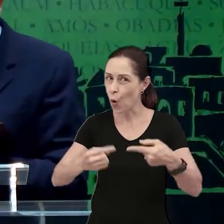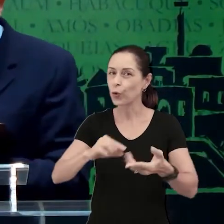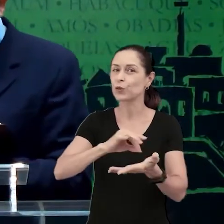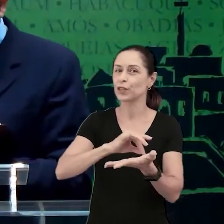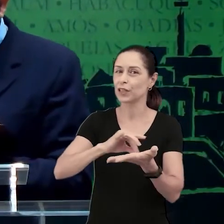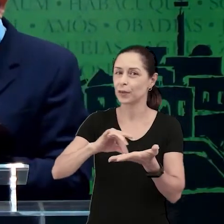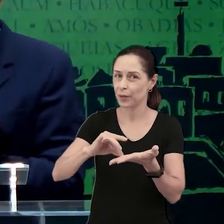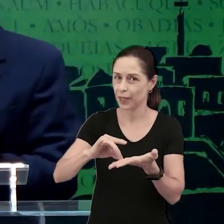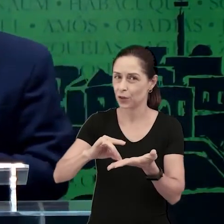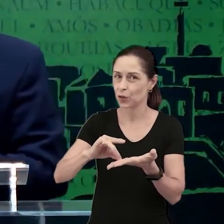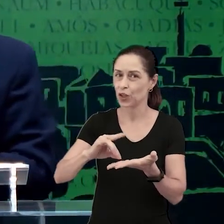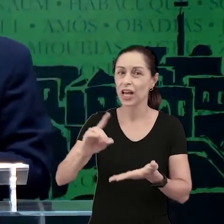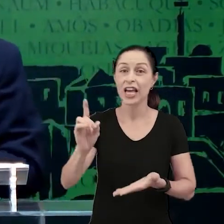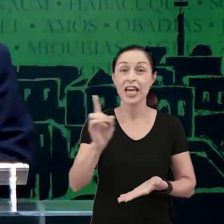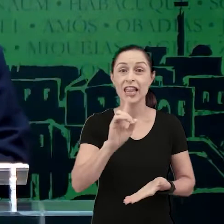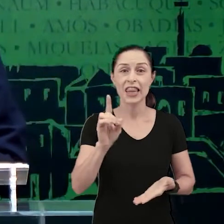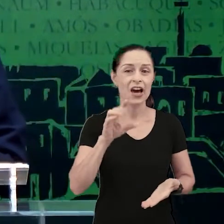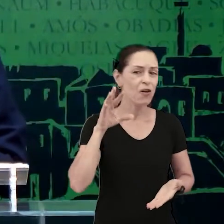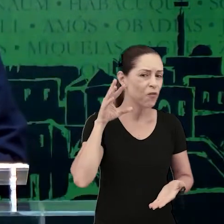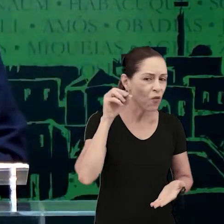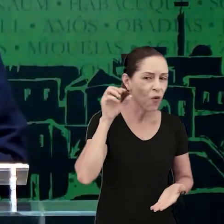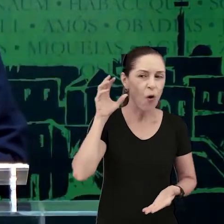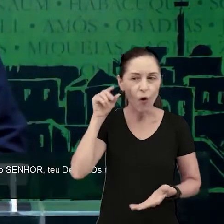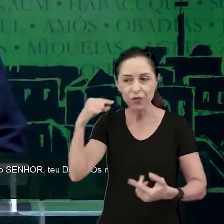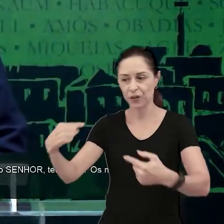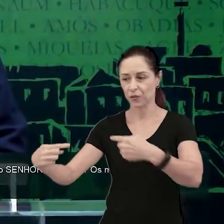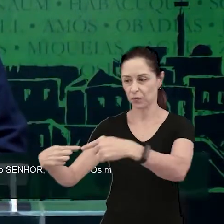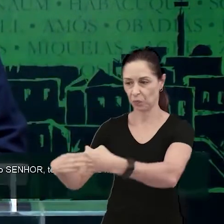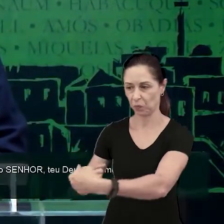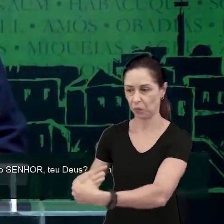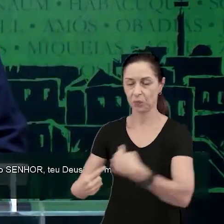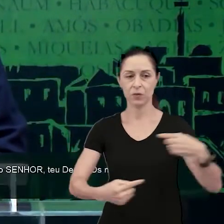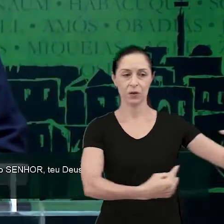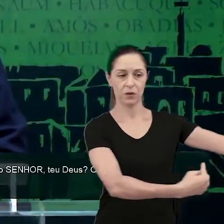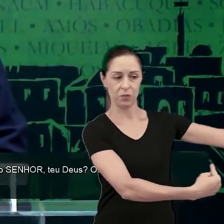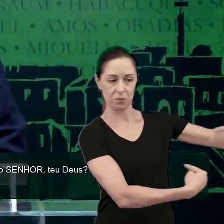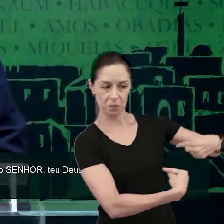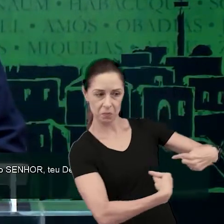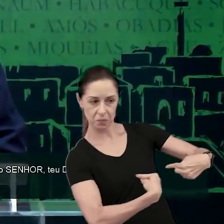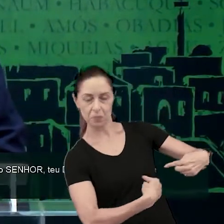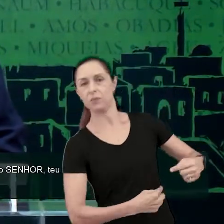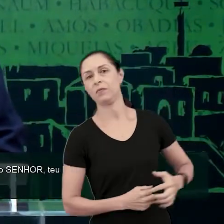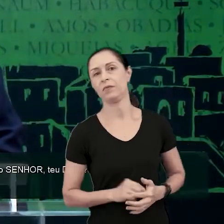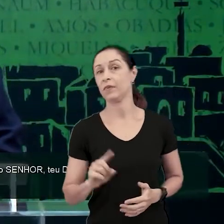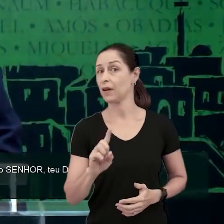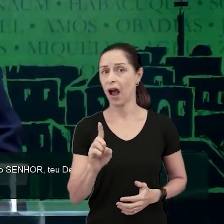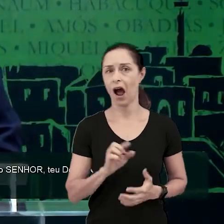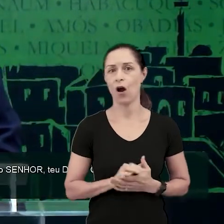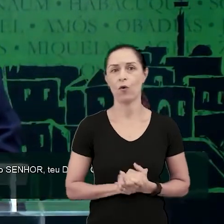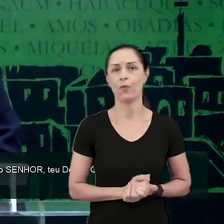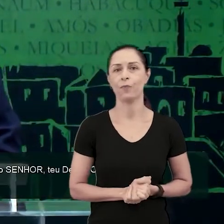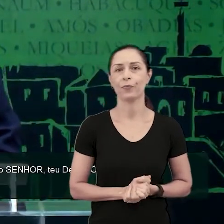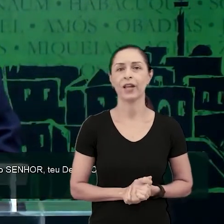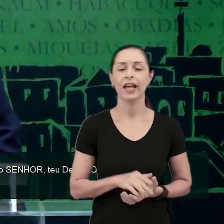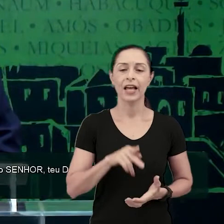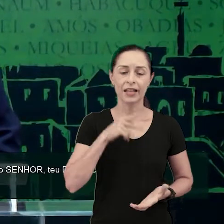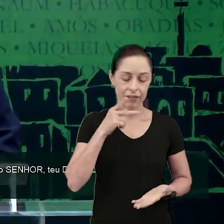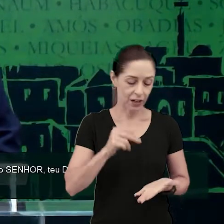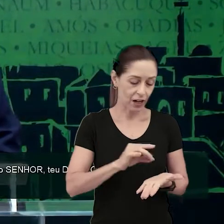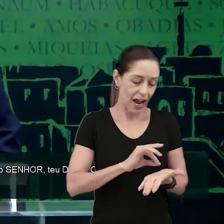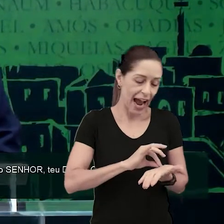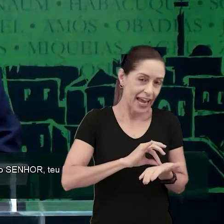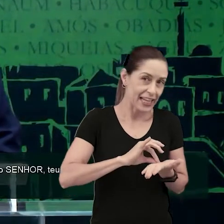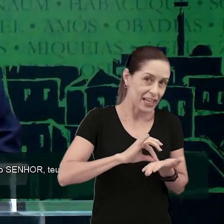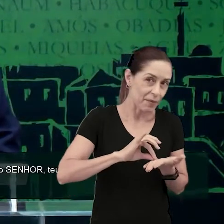10. A minha inimiga verá isso, e ela cobrirá a vergonha. A ela que me diz,